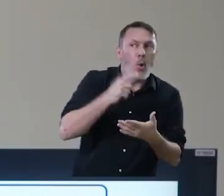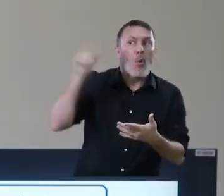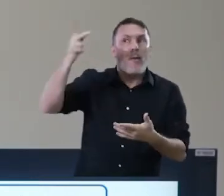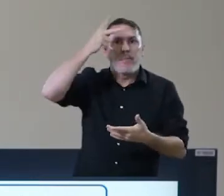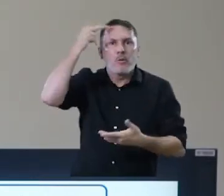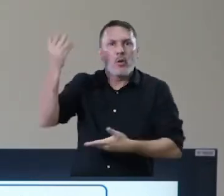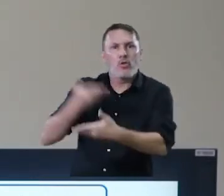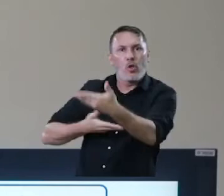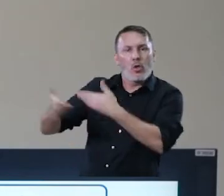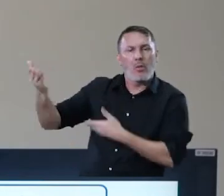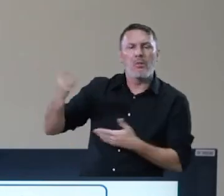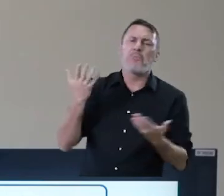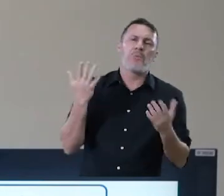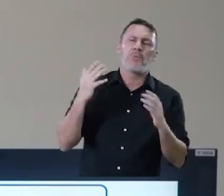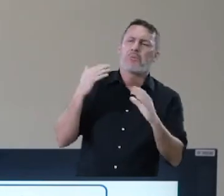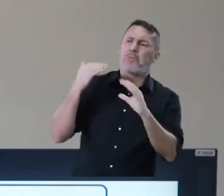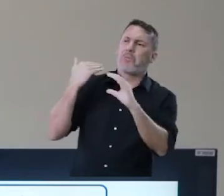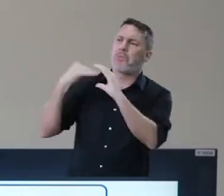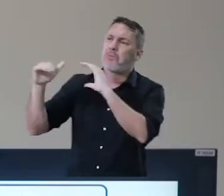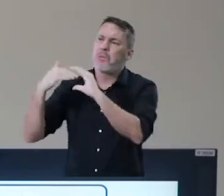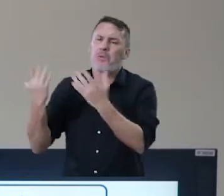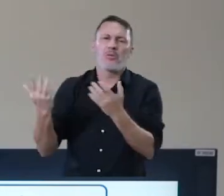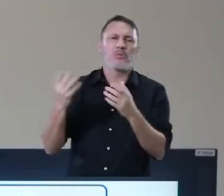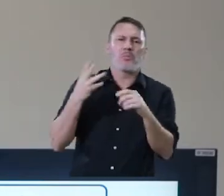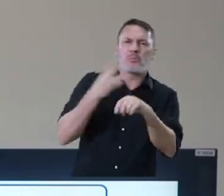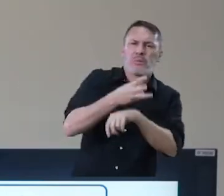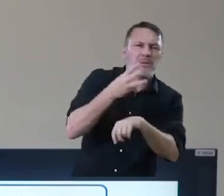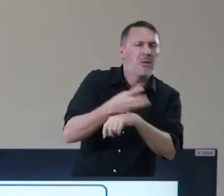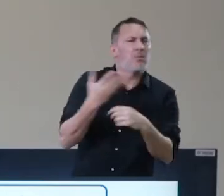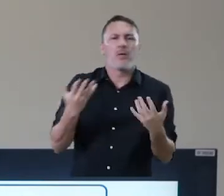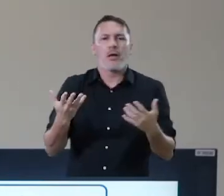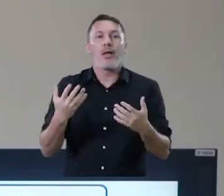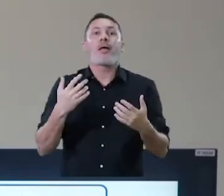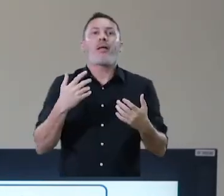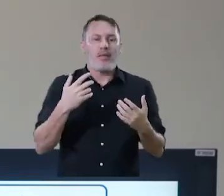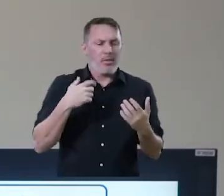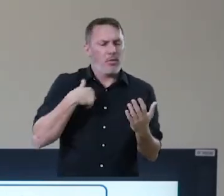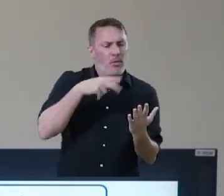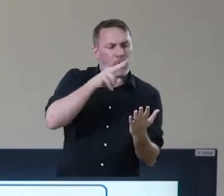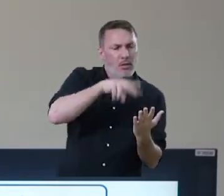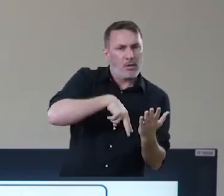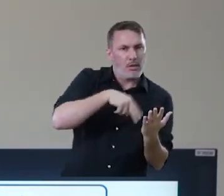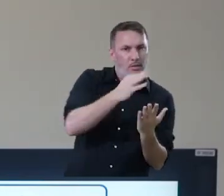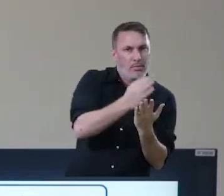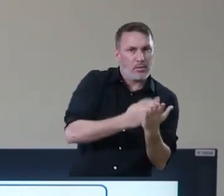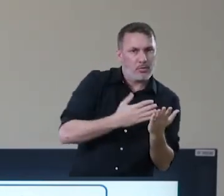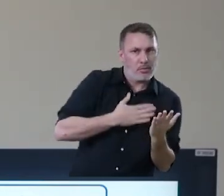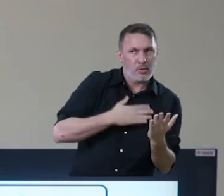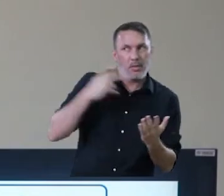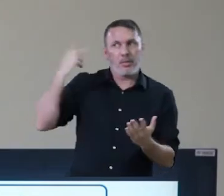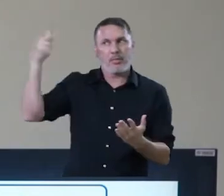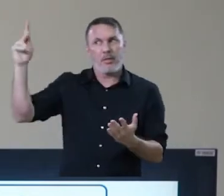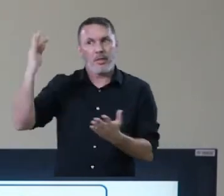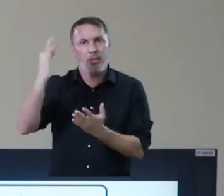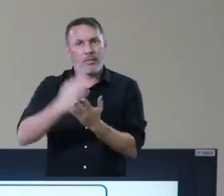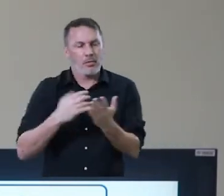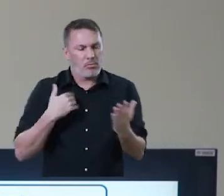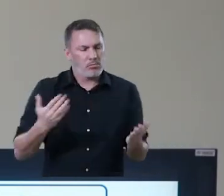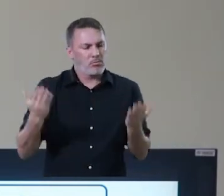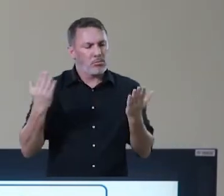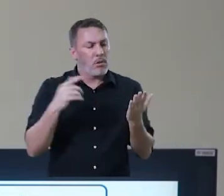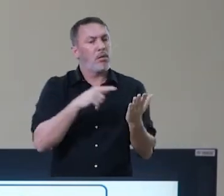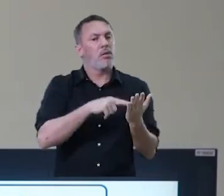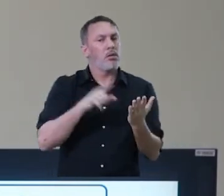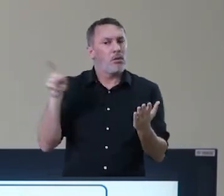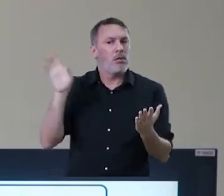seu amigo, né? Via e-mail, via WhatsApp, via rede social, é bacana que você comece a analisar o seu texto. Olha, ele colocou essa estratégia